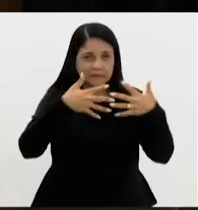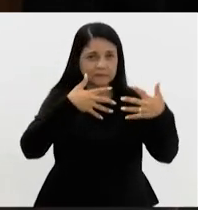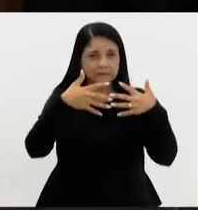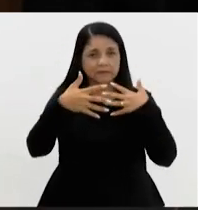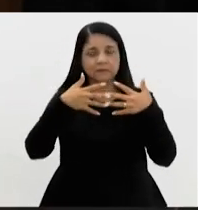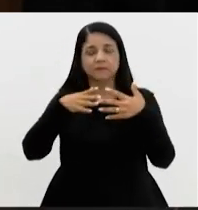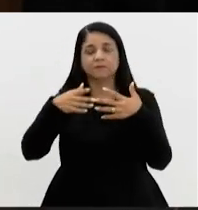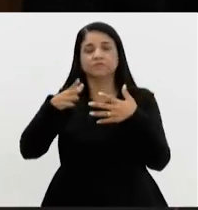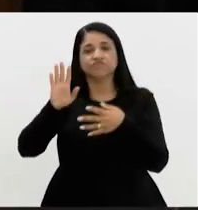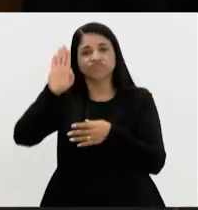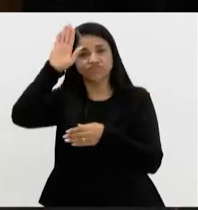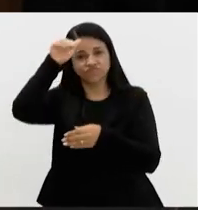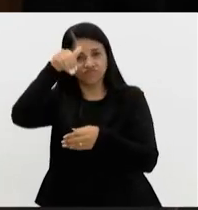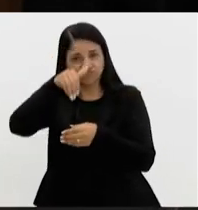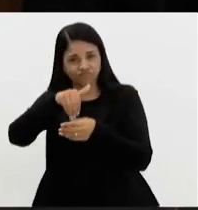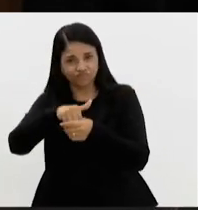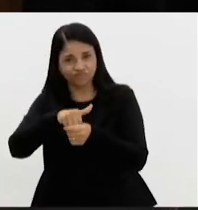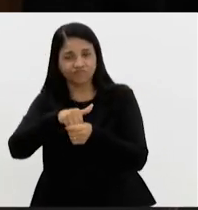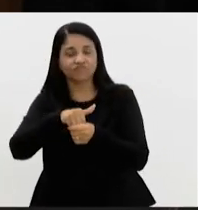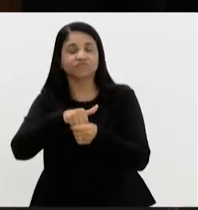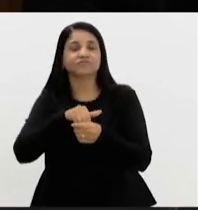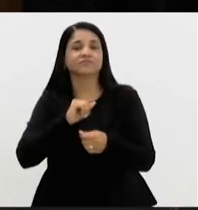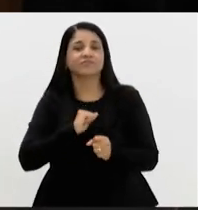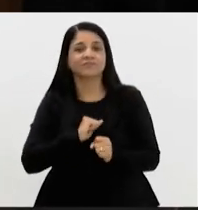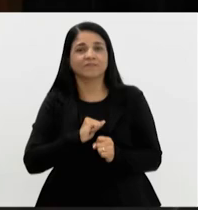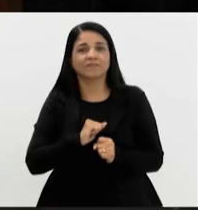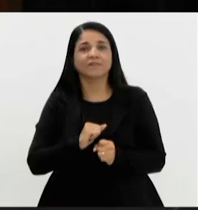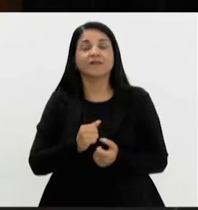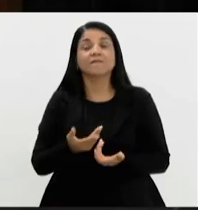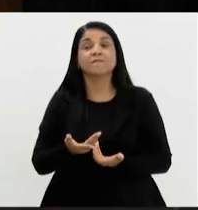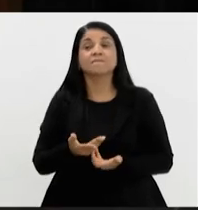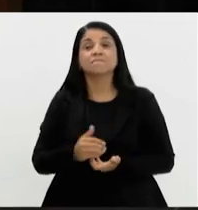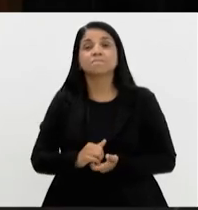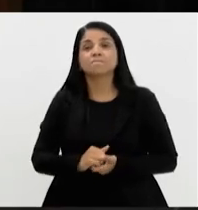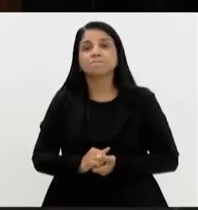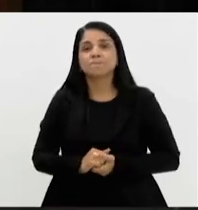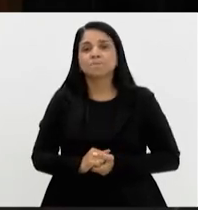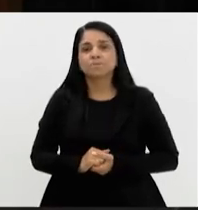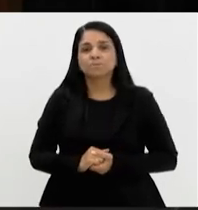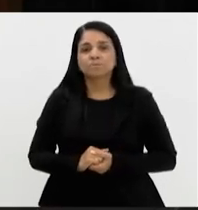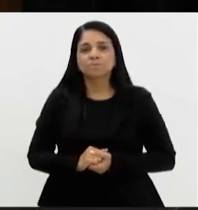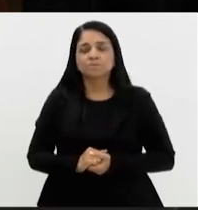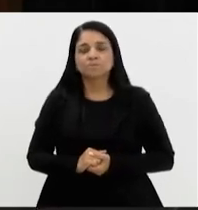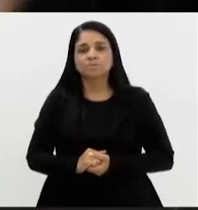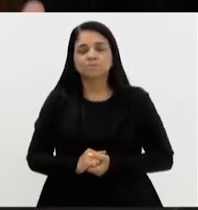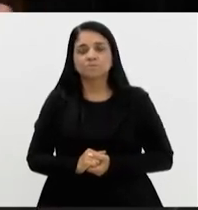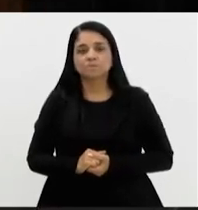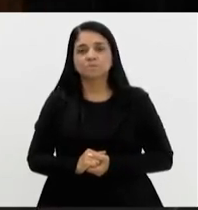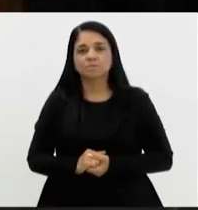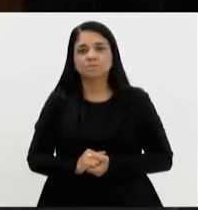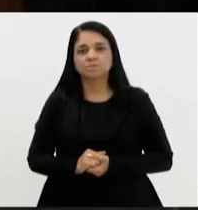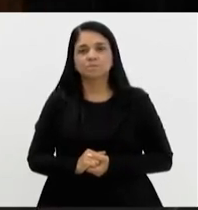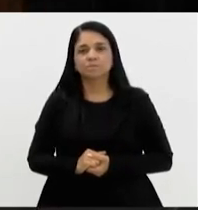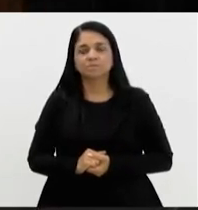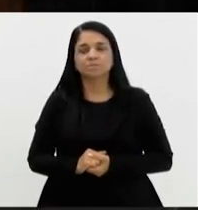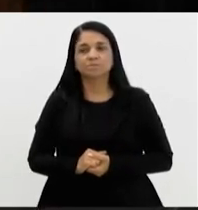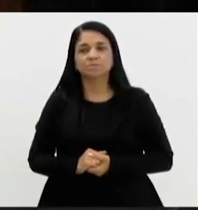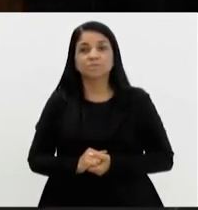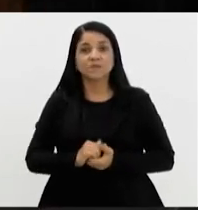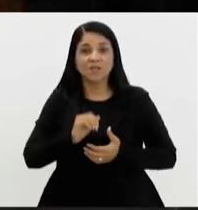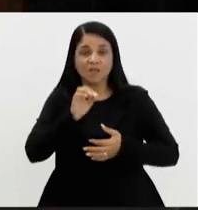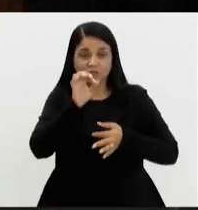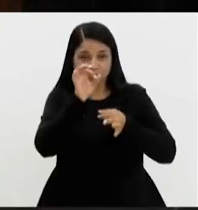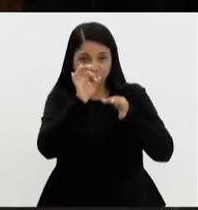nossos aos nossos escrutínios eh de forma alguma né a justiça